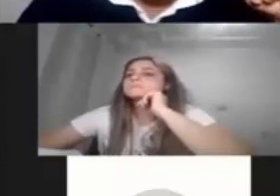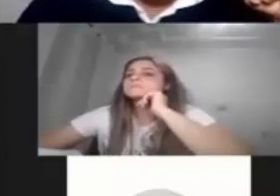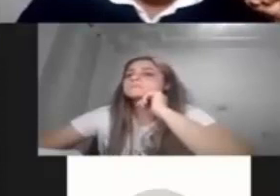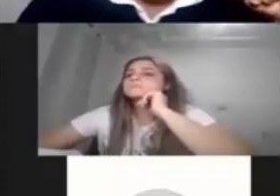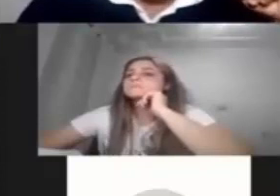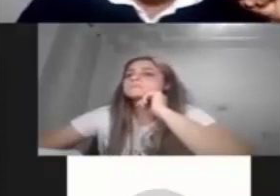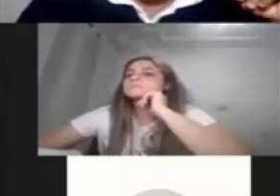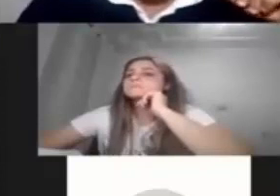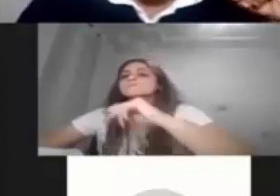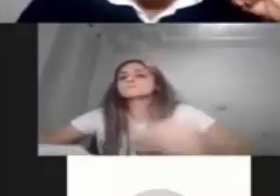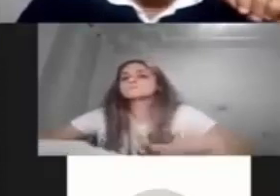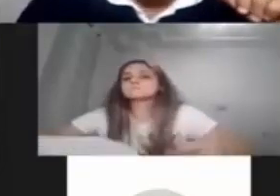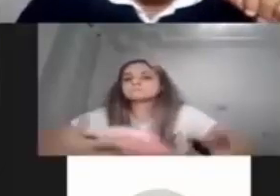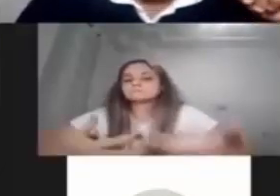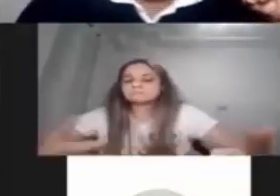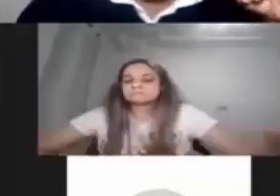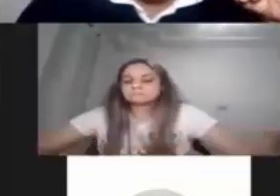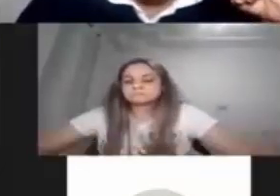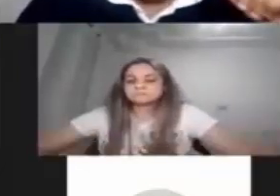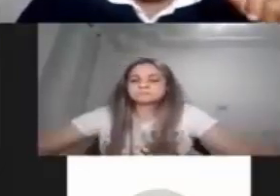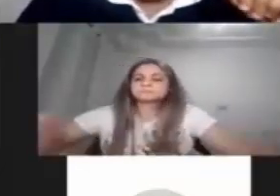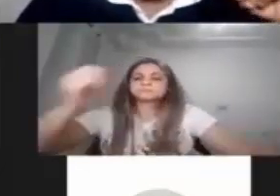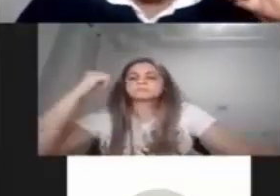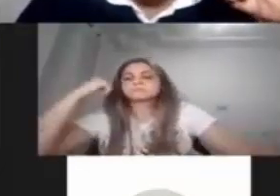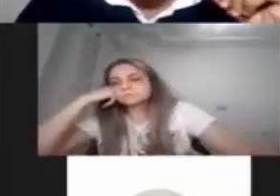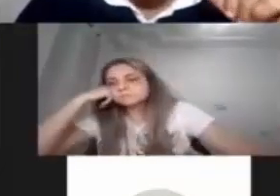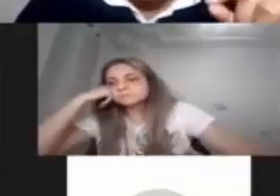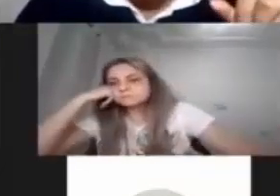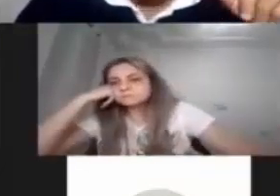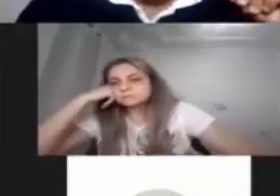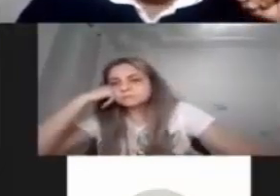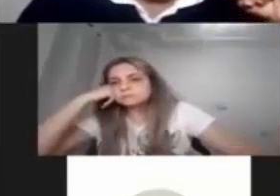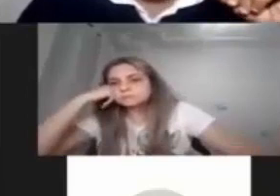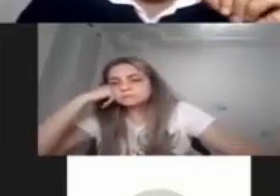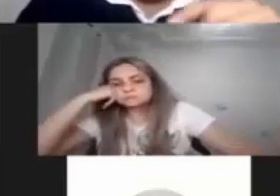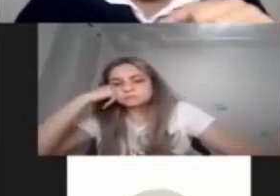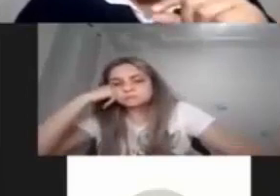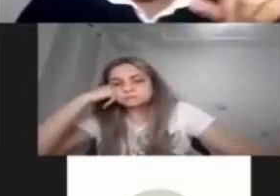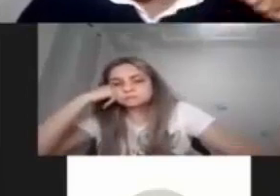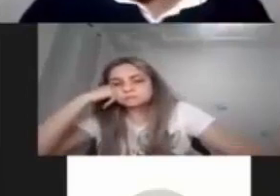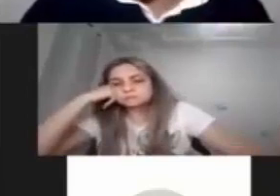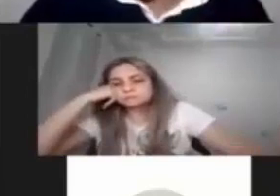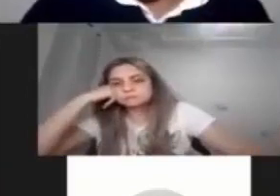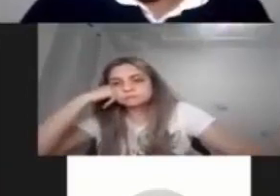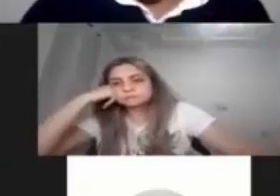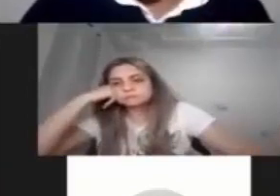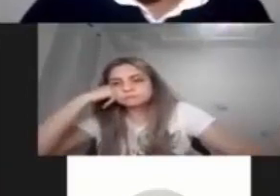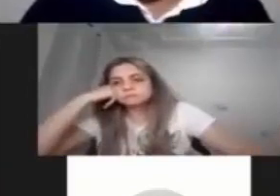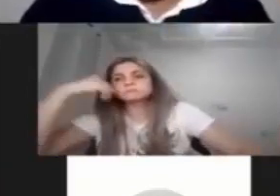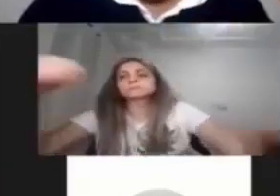que fala que o homem está destinado a morrer uma única vez e depois disso segue-se o juízo.